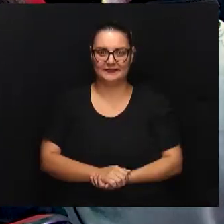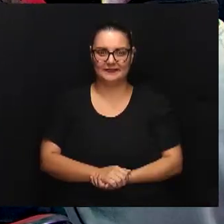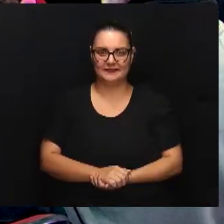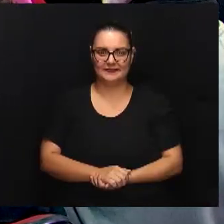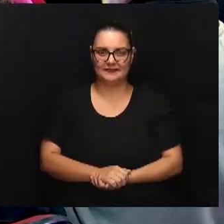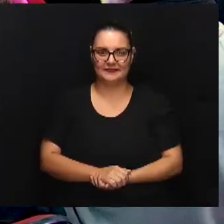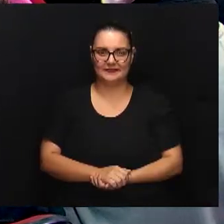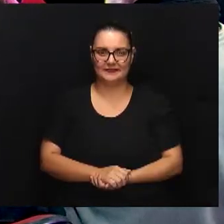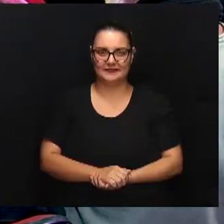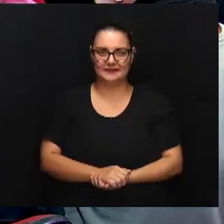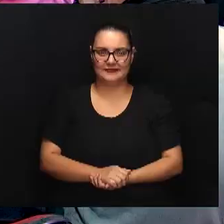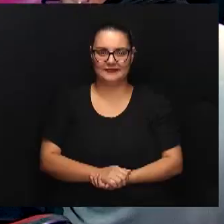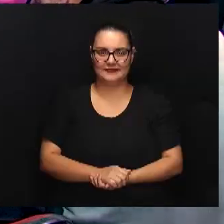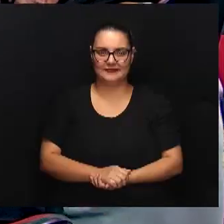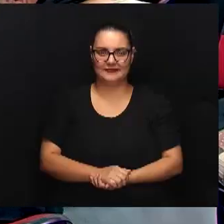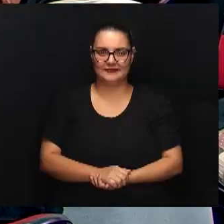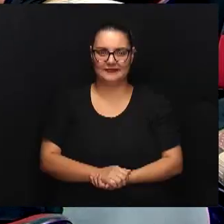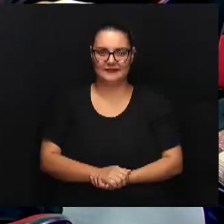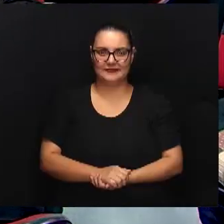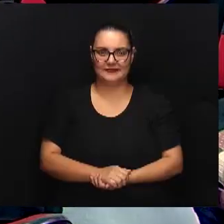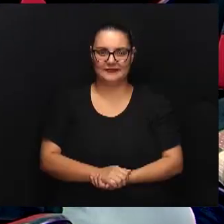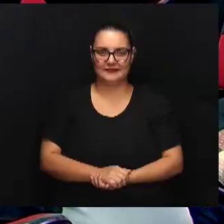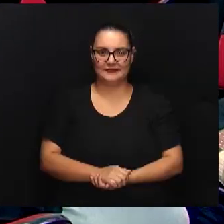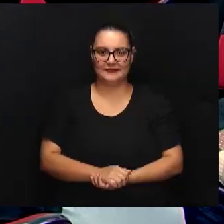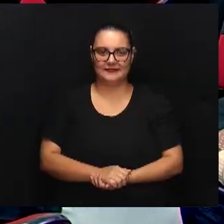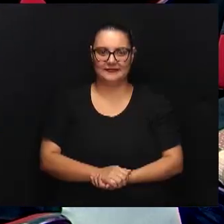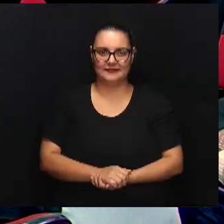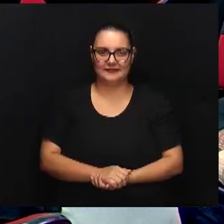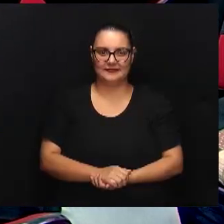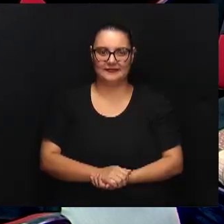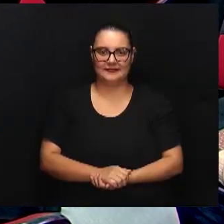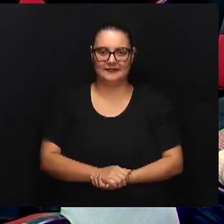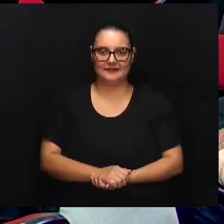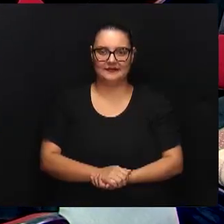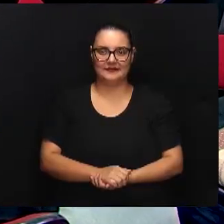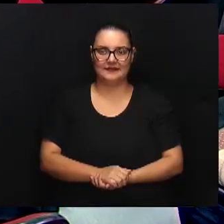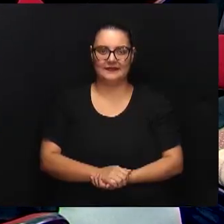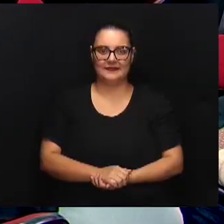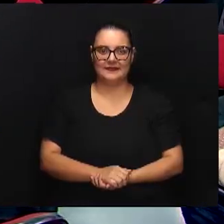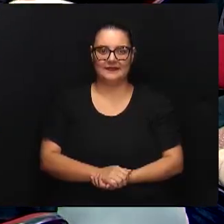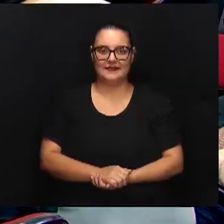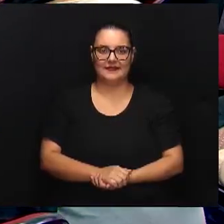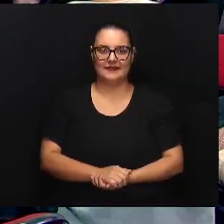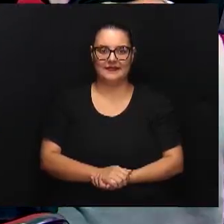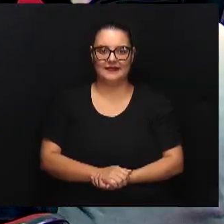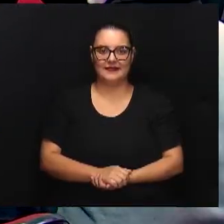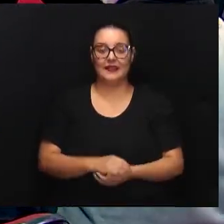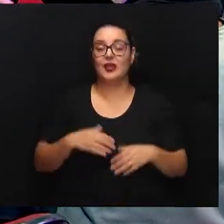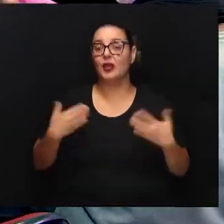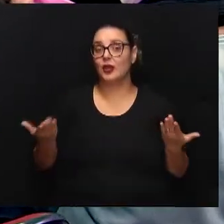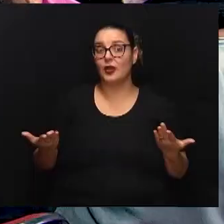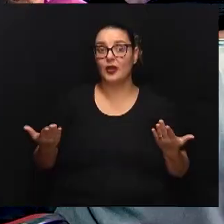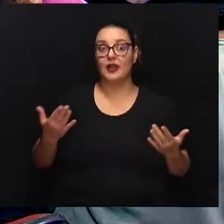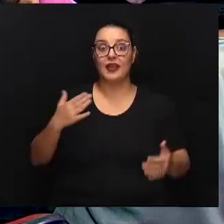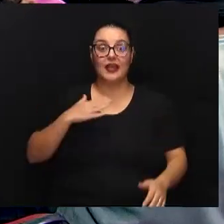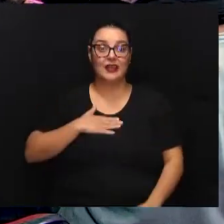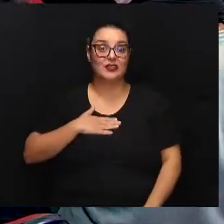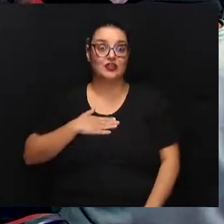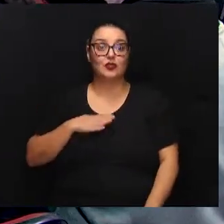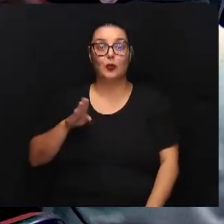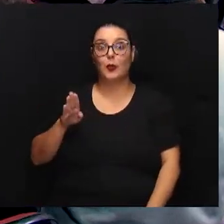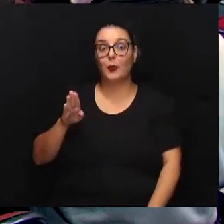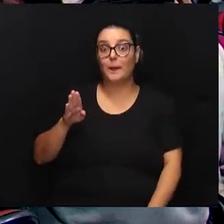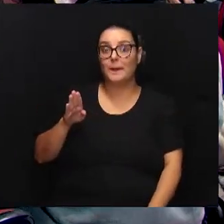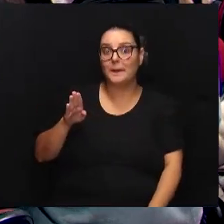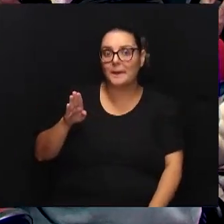Eu sou da Subway pra cá. Bem louca. Amor, eu sou do Bubs. Alguém conheceu o Bubs? Só